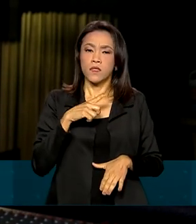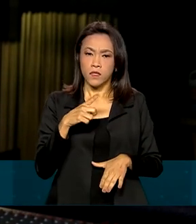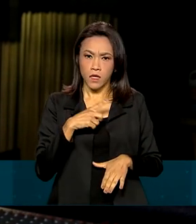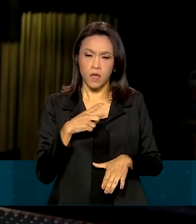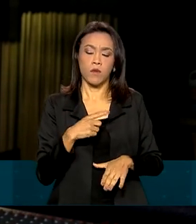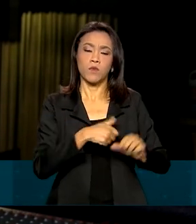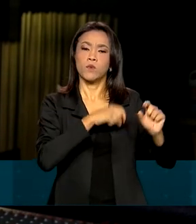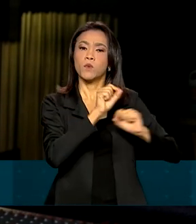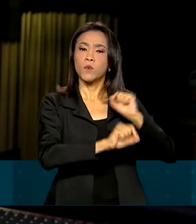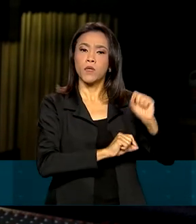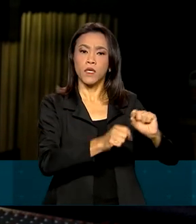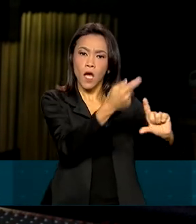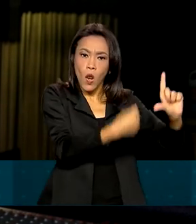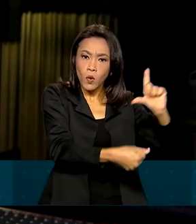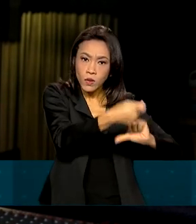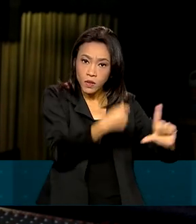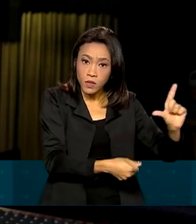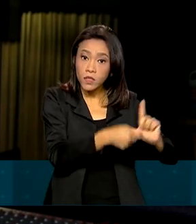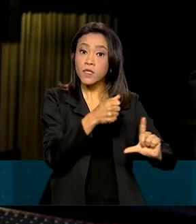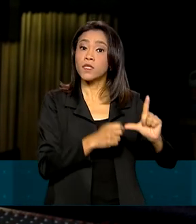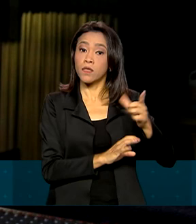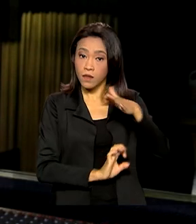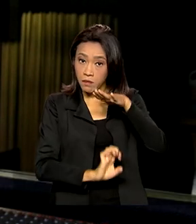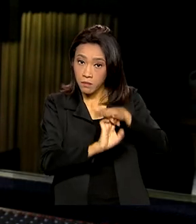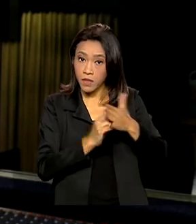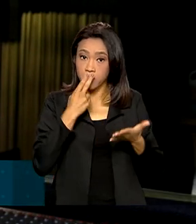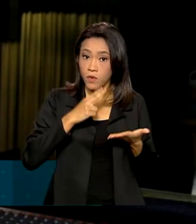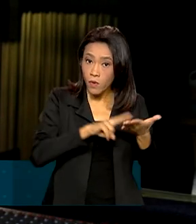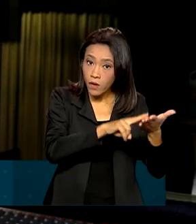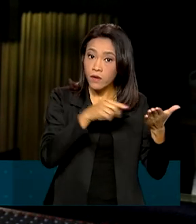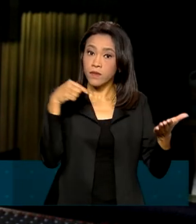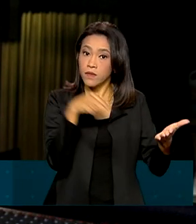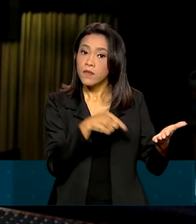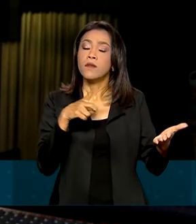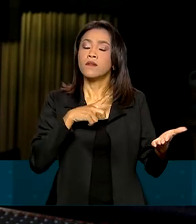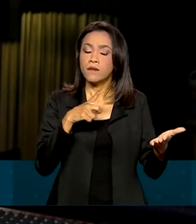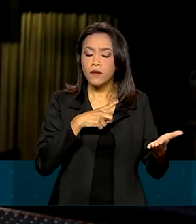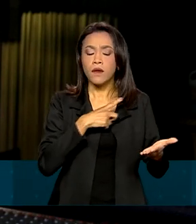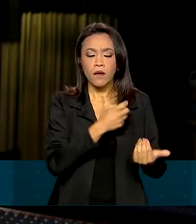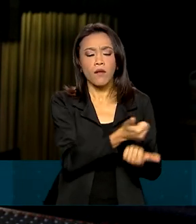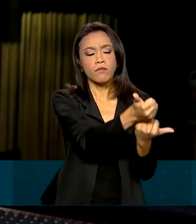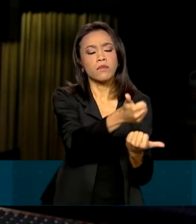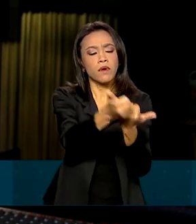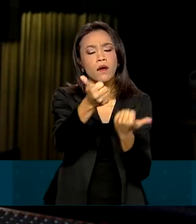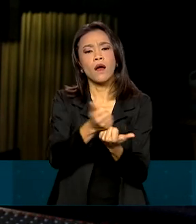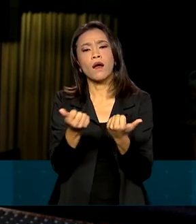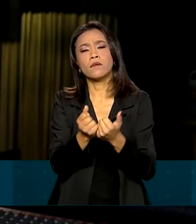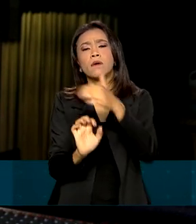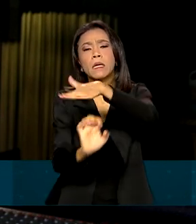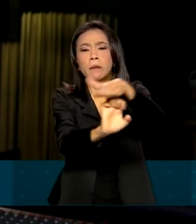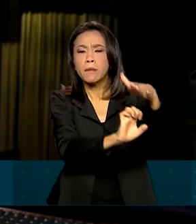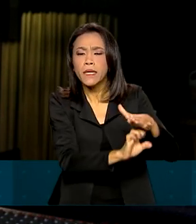operador logístico dos Correios, e os Correios têm feito esse diferencial para pequenas e médias empresas, né, então tem